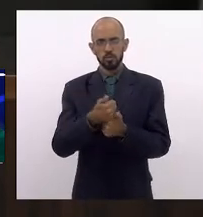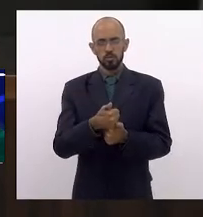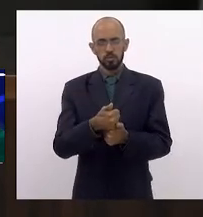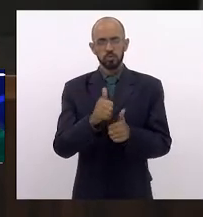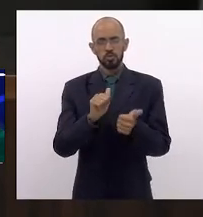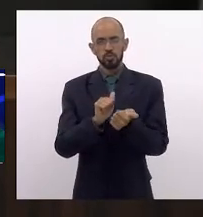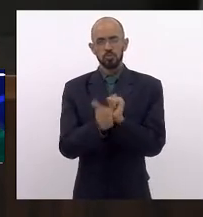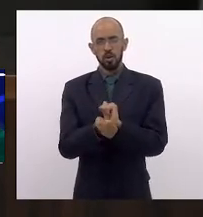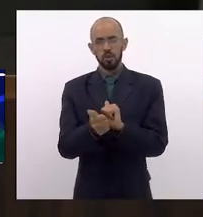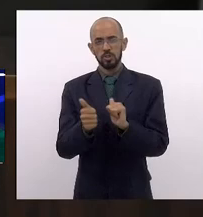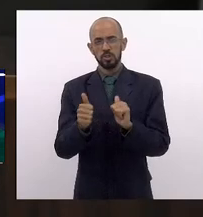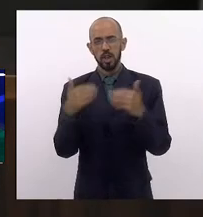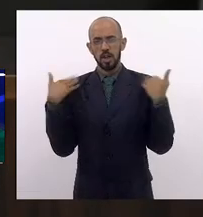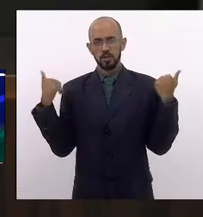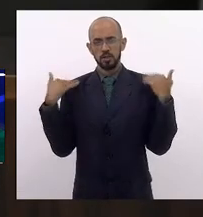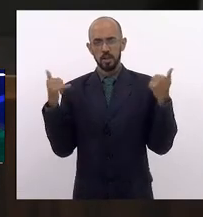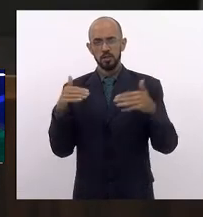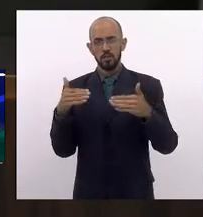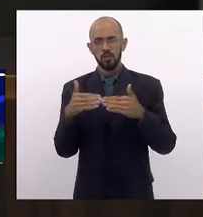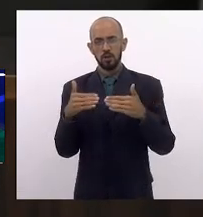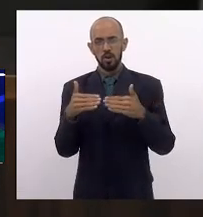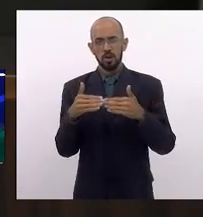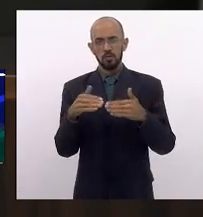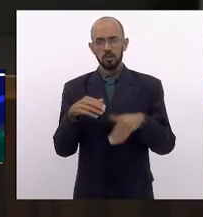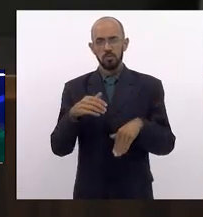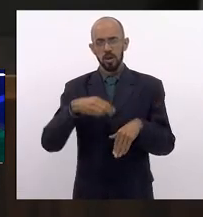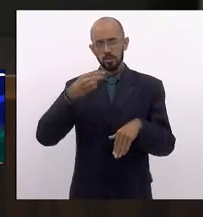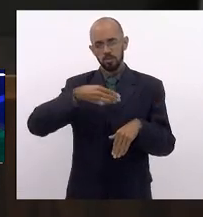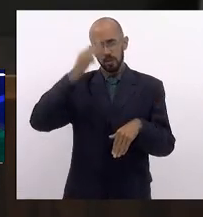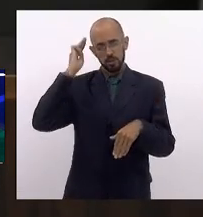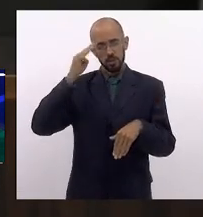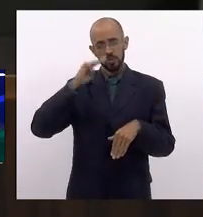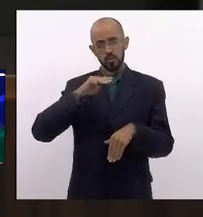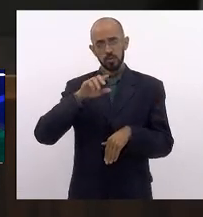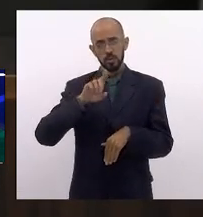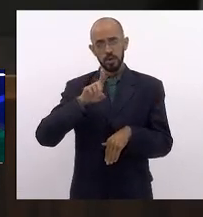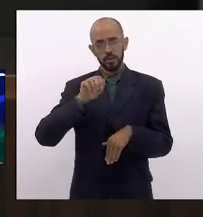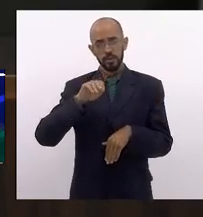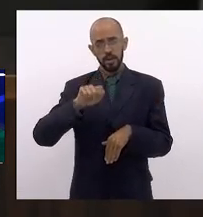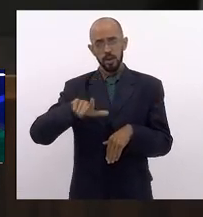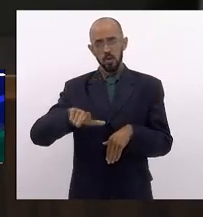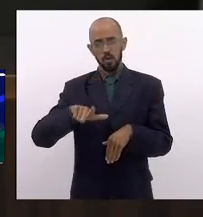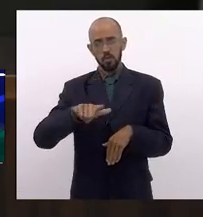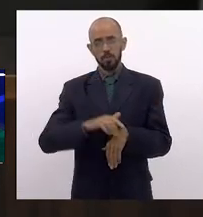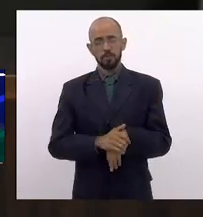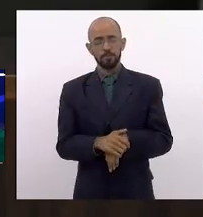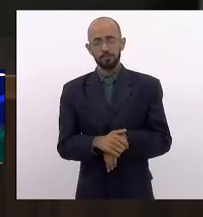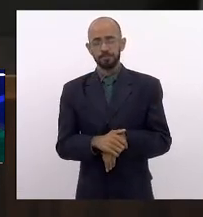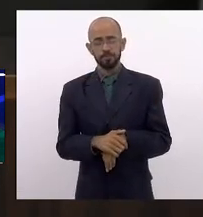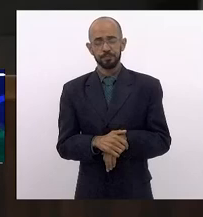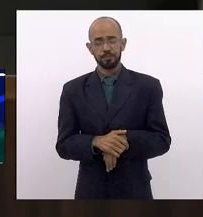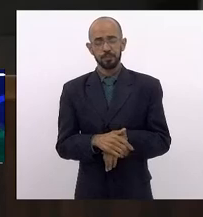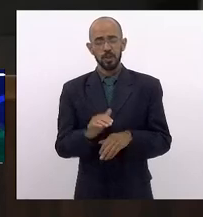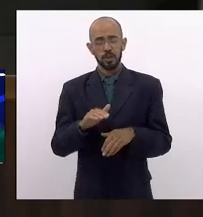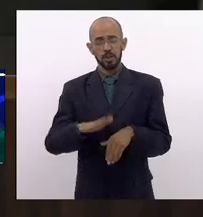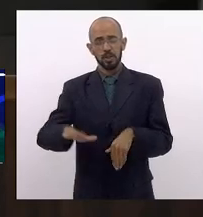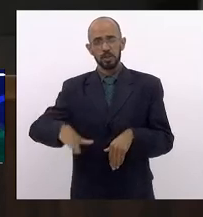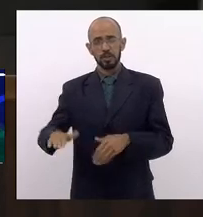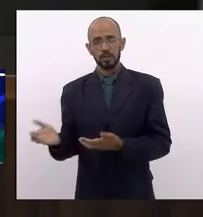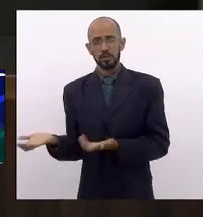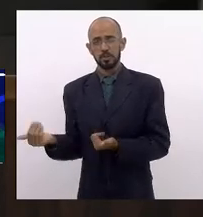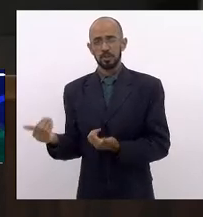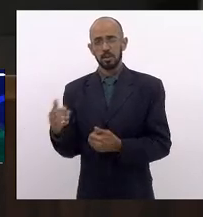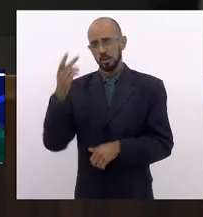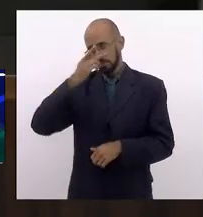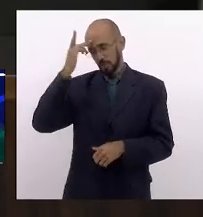favorável com subtipos STJ relator Deputado Márcio Pacheco Daniel librelon prende parecer das comissões de assuntos tá querendo adolescência a pessoa